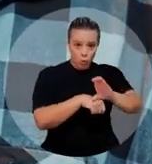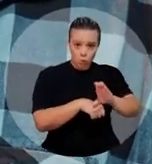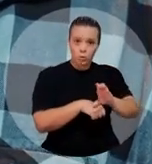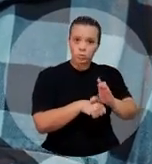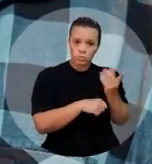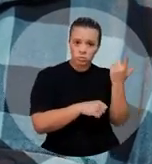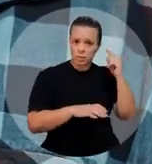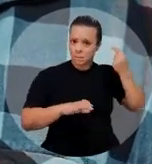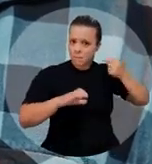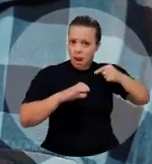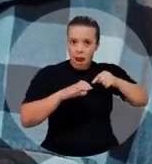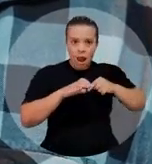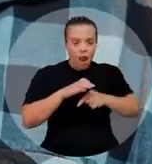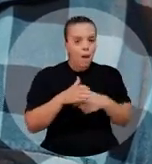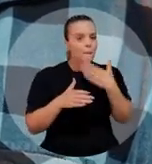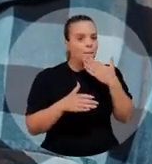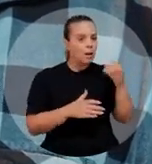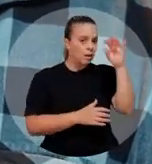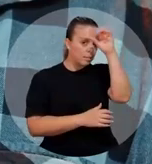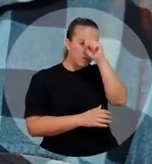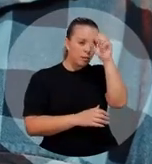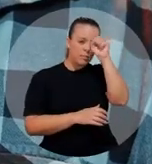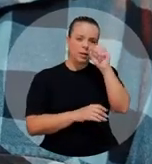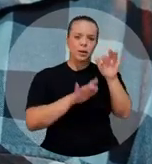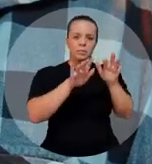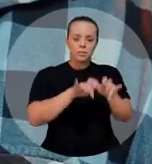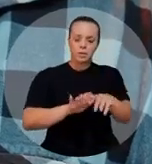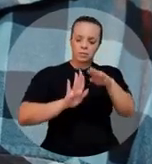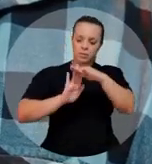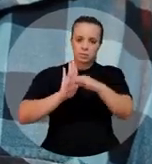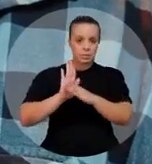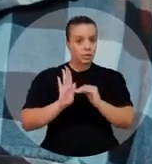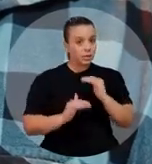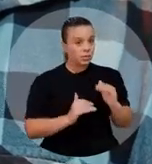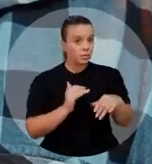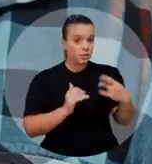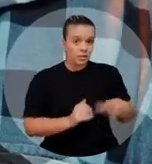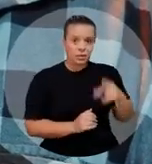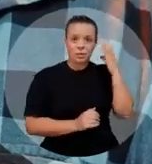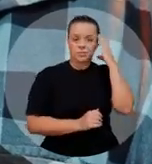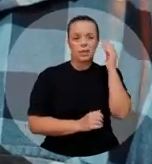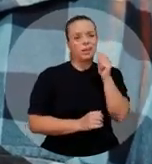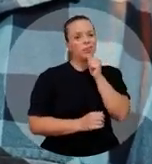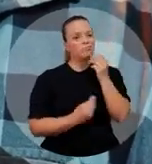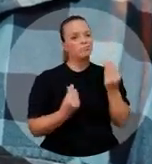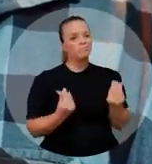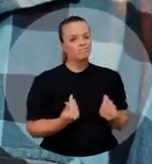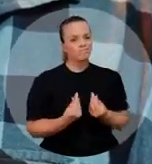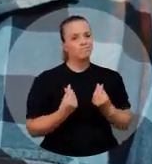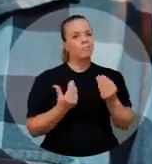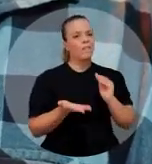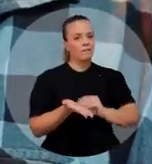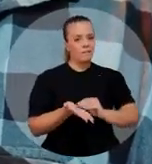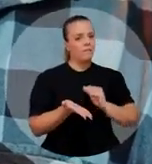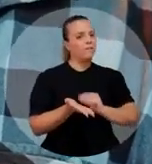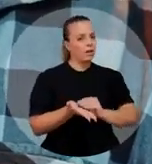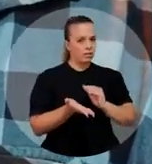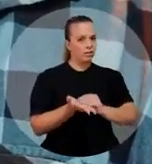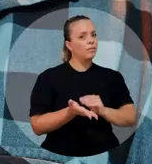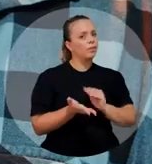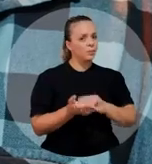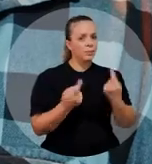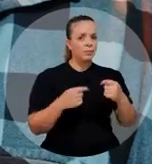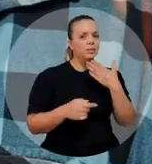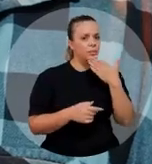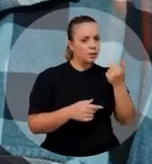que a gente pode se aprofundar de uma forma mais técnica no roteiro em si, no desenvolvimento dele aqui em Cuiabá, ainda falta muito. Ainda